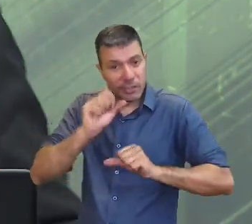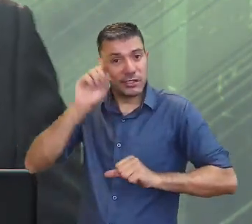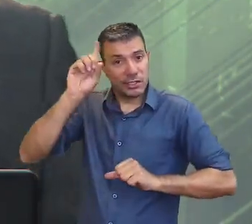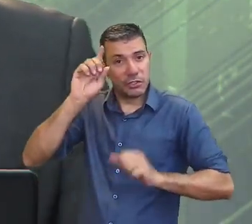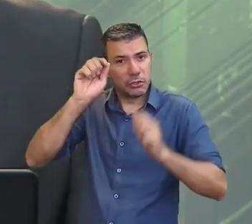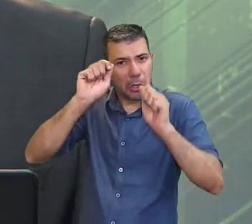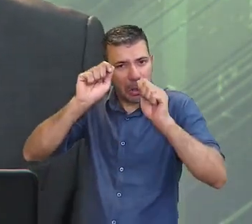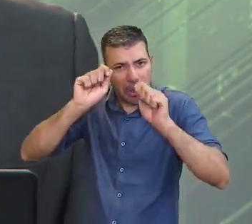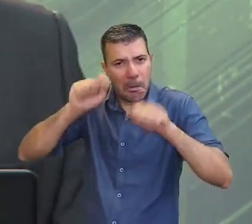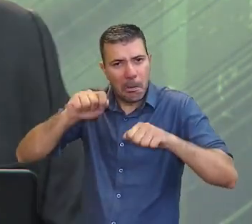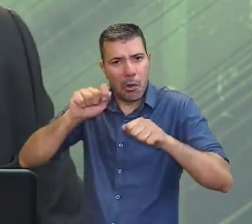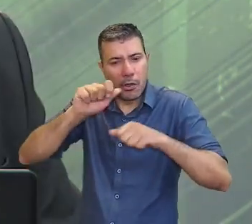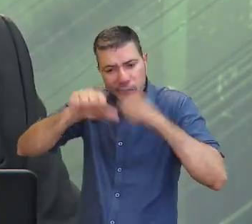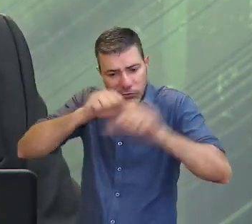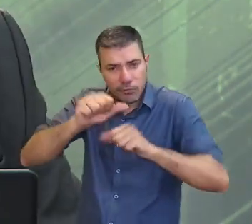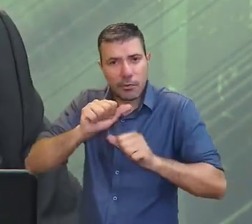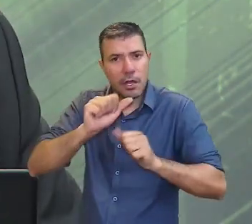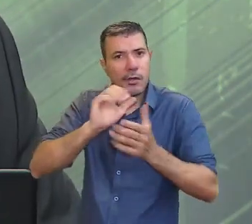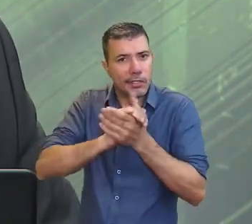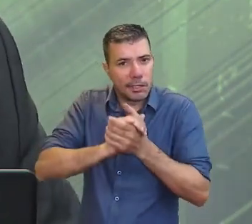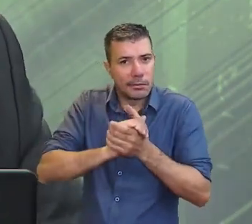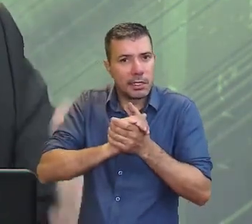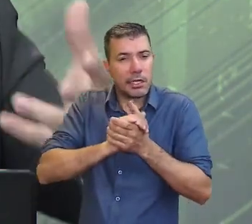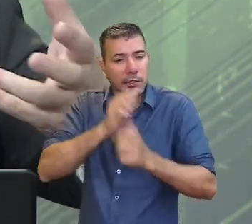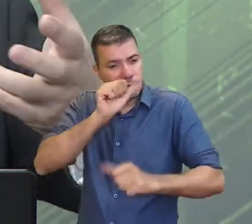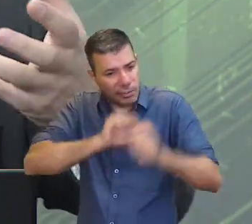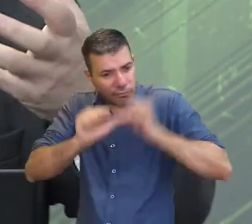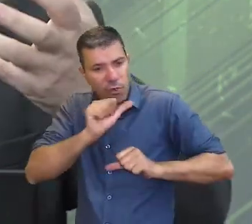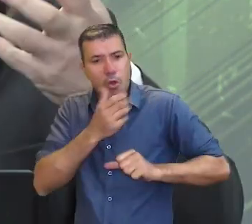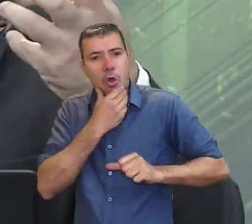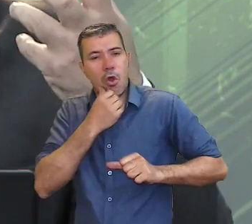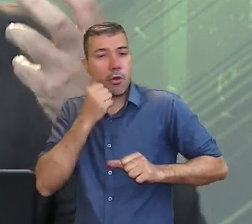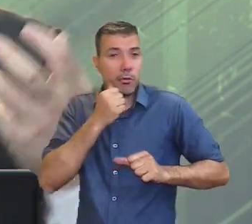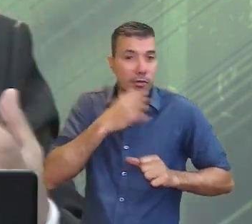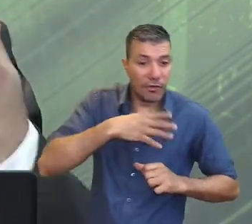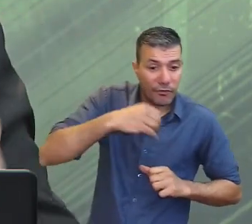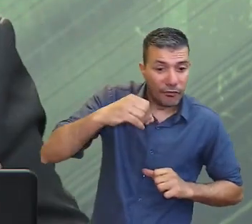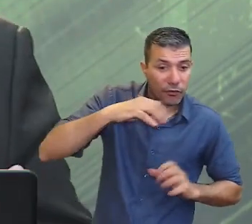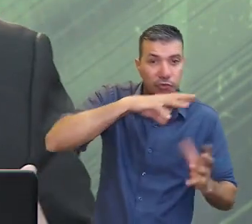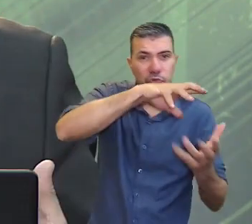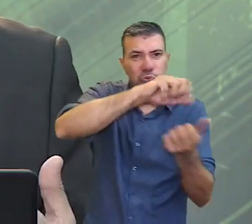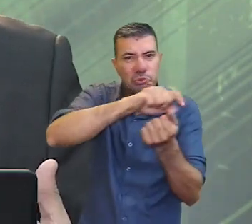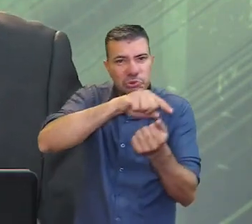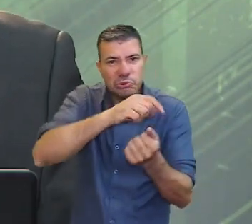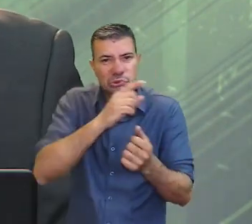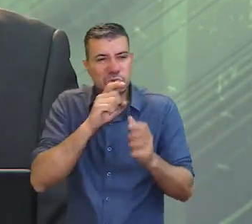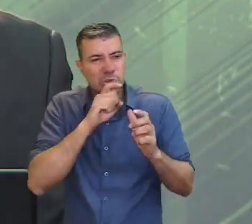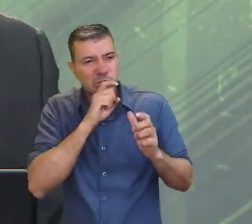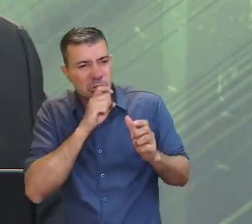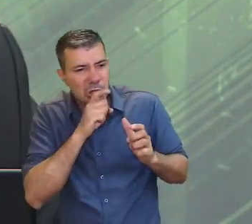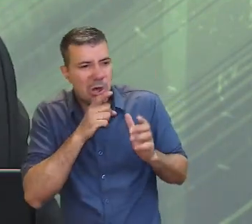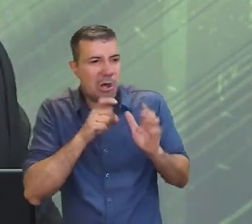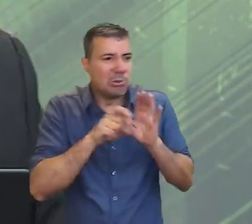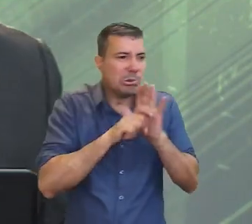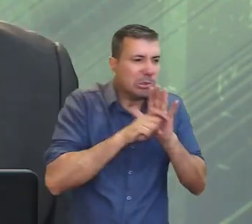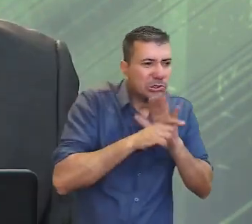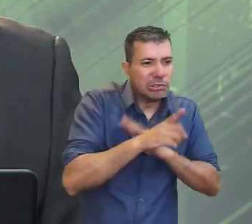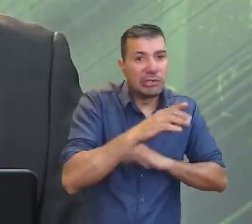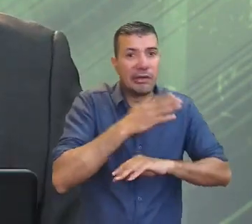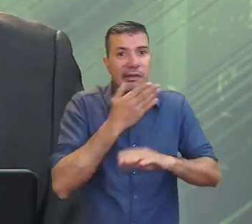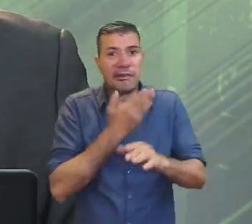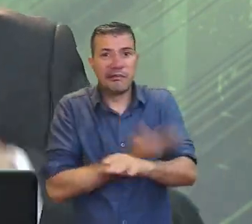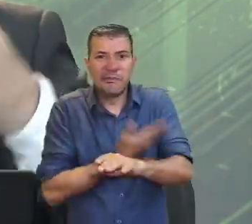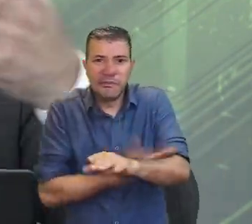seu casamento, restaurar o coração desse homem, dessa mulher, trazer o seu filho do mundo das drogas, te libertar desse